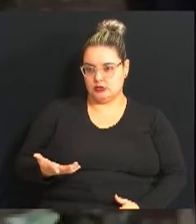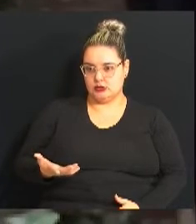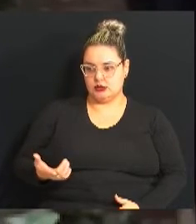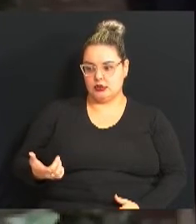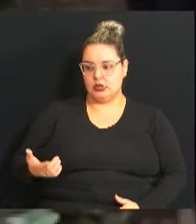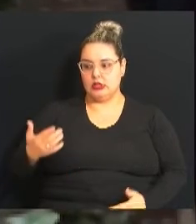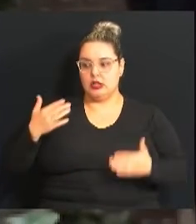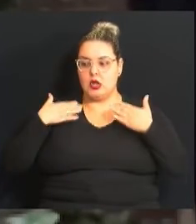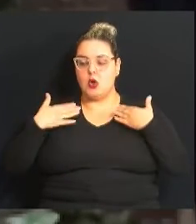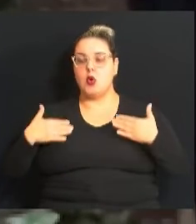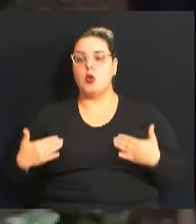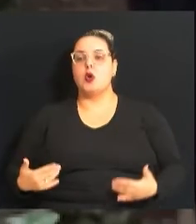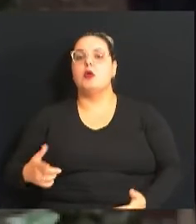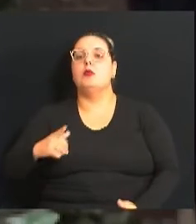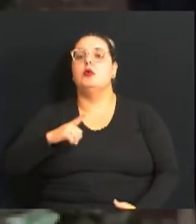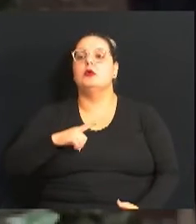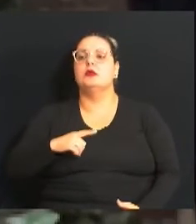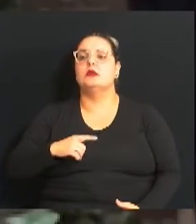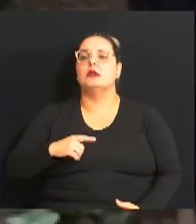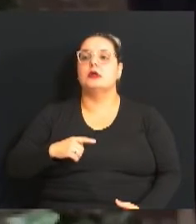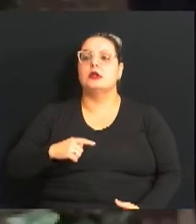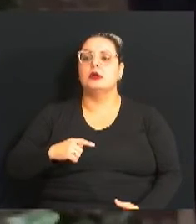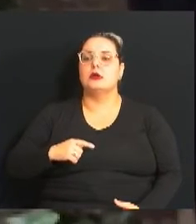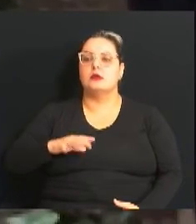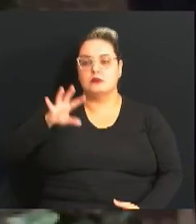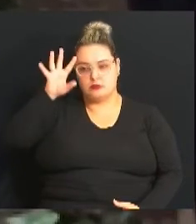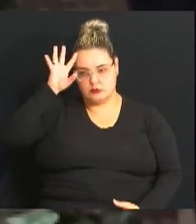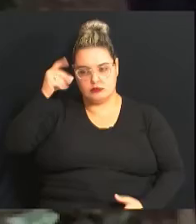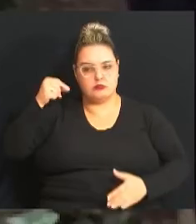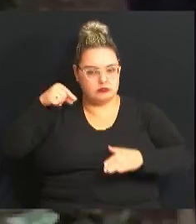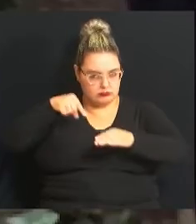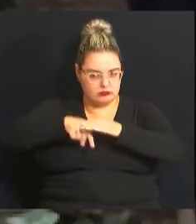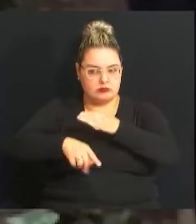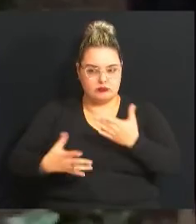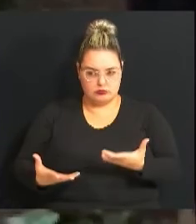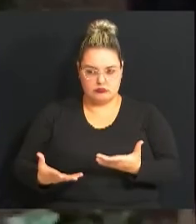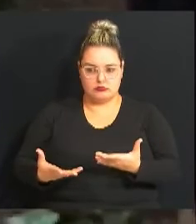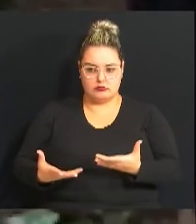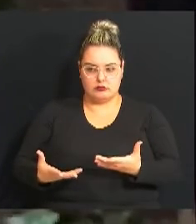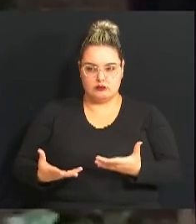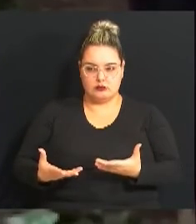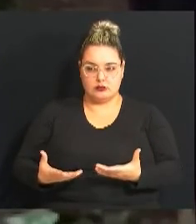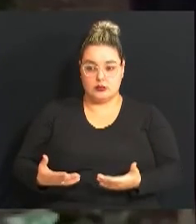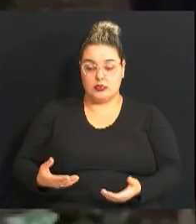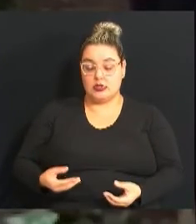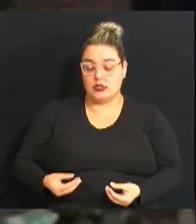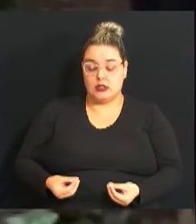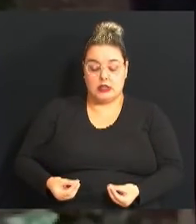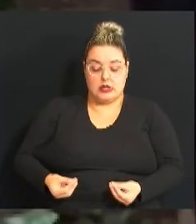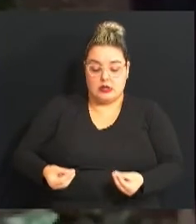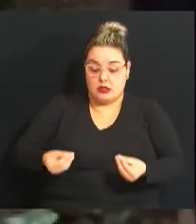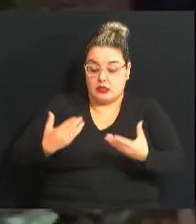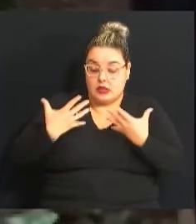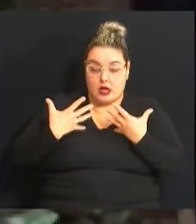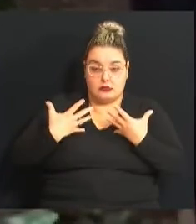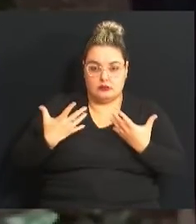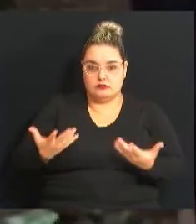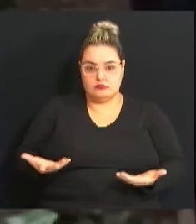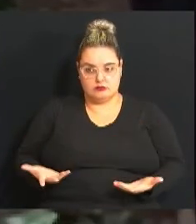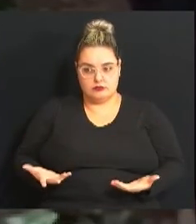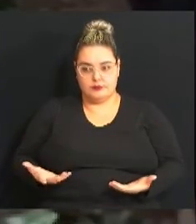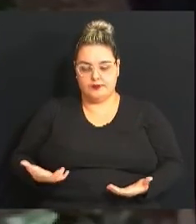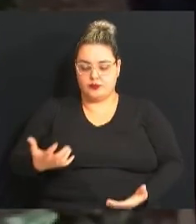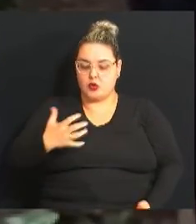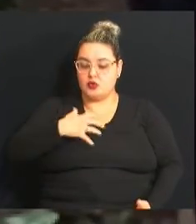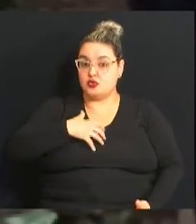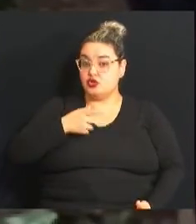um conhecimento muito profundo, muito, e vem de graça. É um conhecimento da forma de falar,